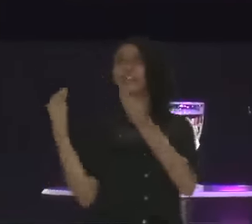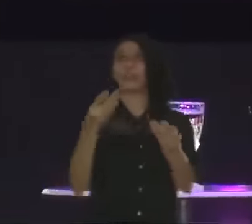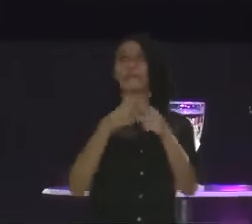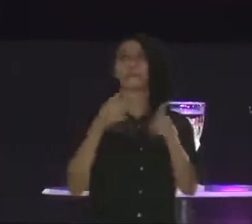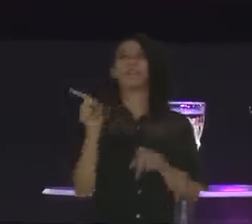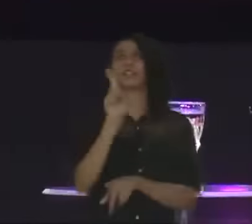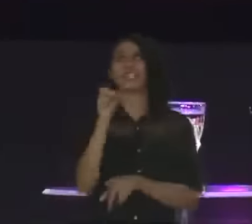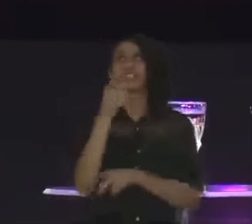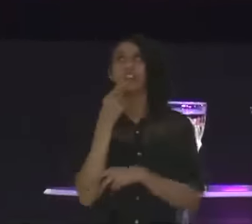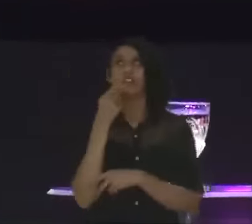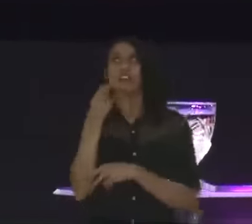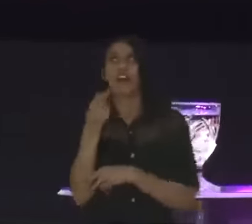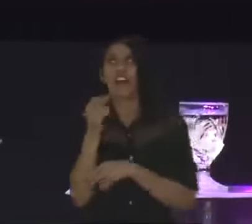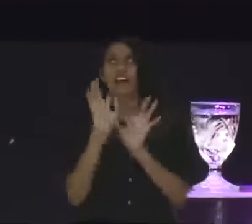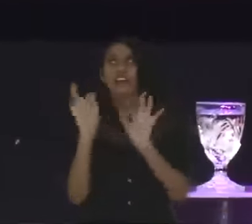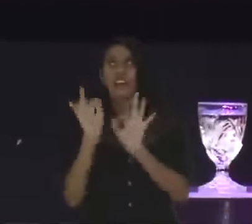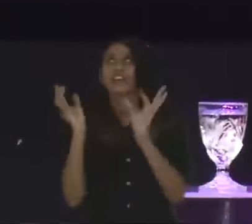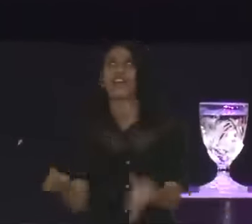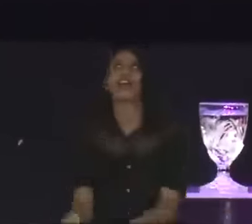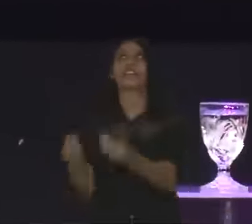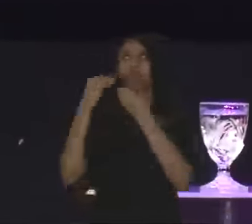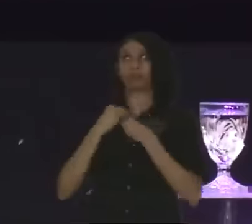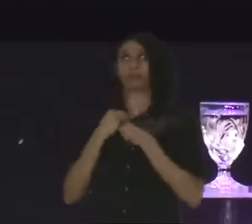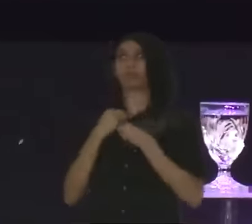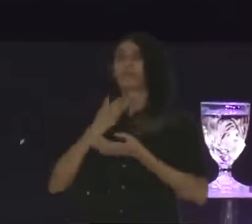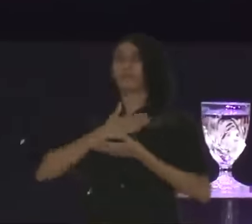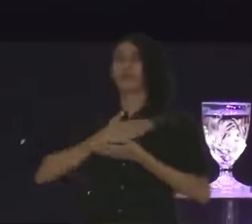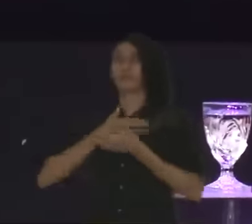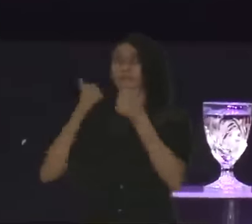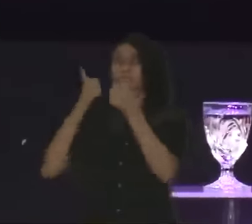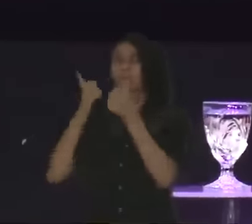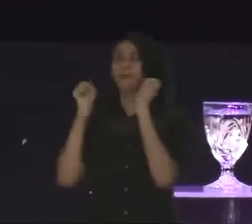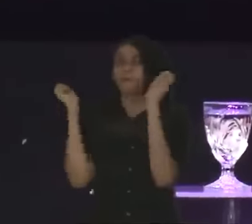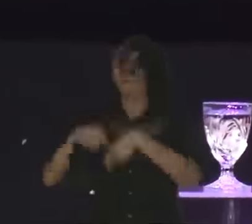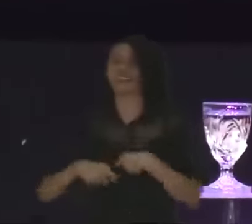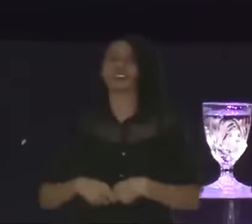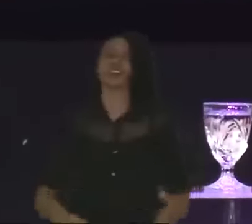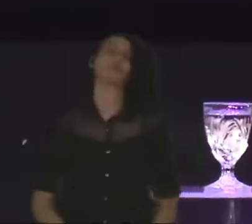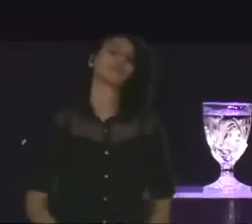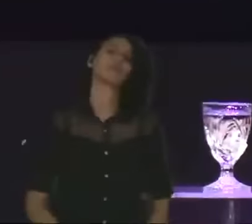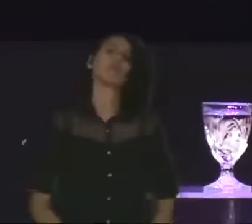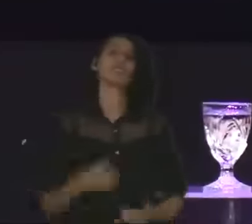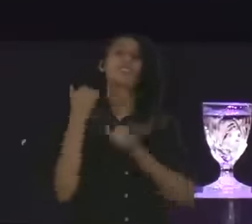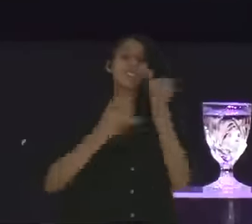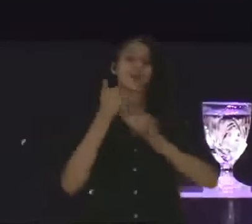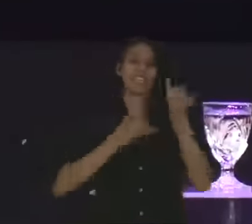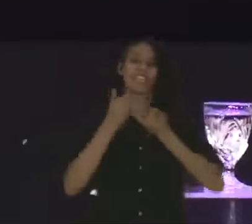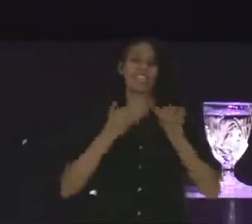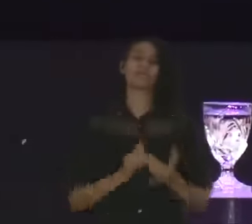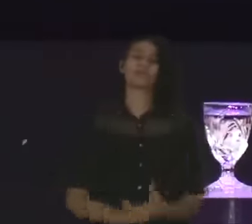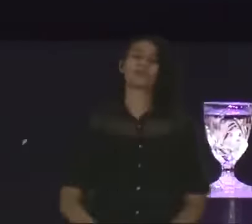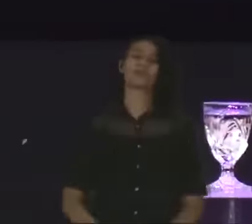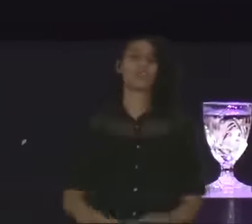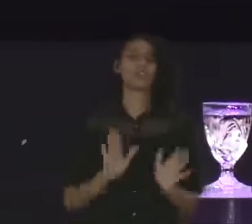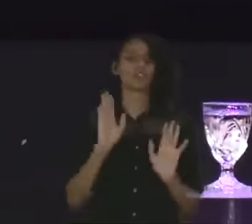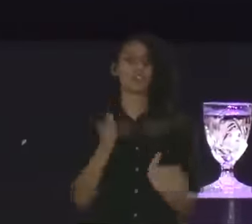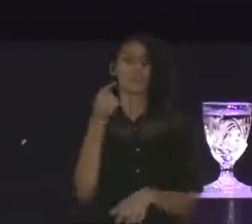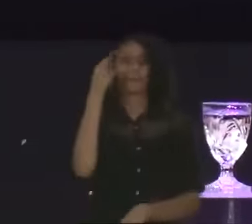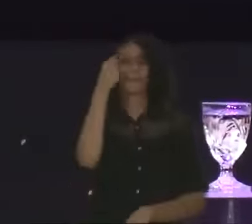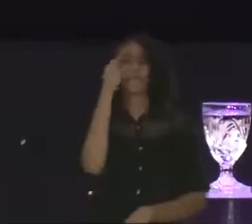na minha conta Senhor eu não tô querendo tão querendo não aí pode jogar no caso tô brincando Já pensou